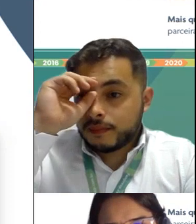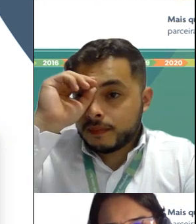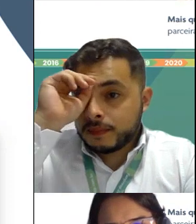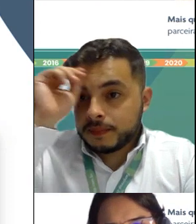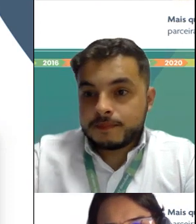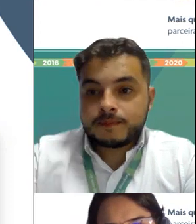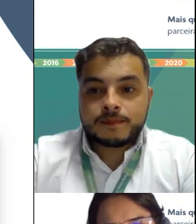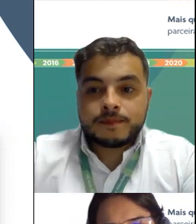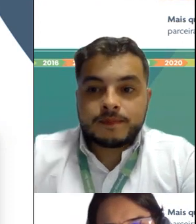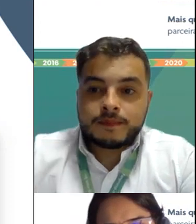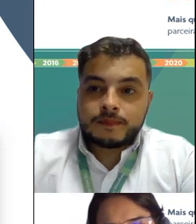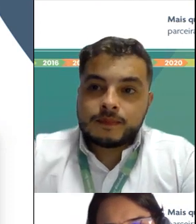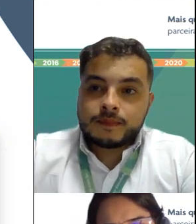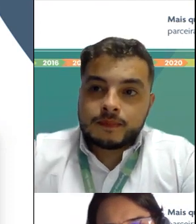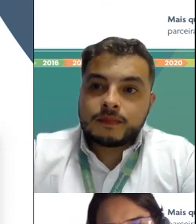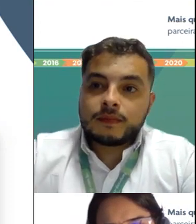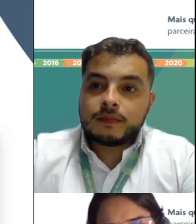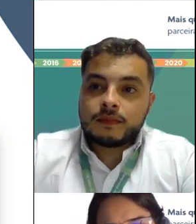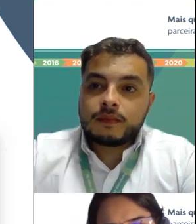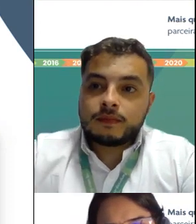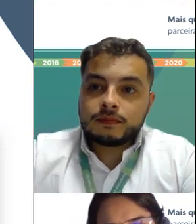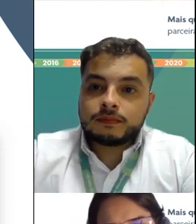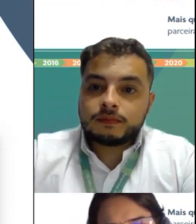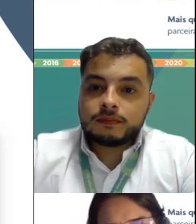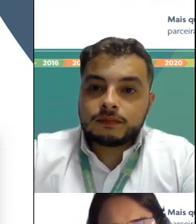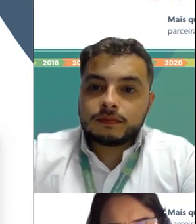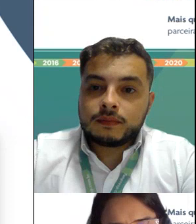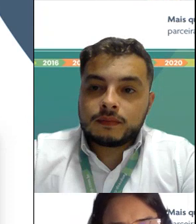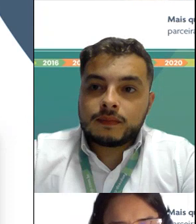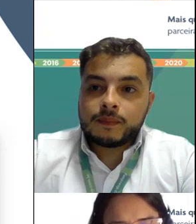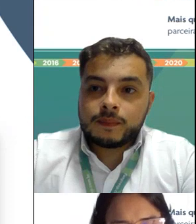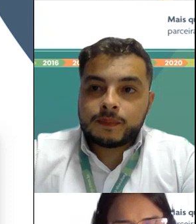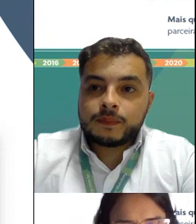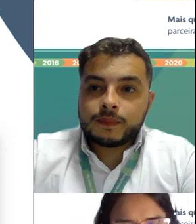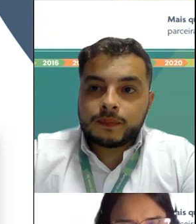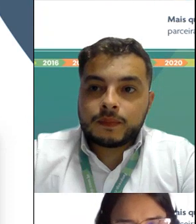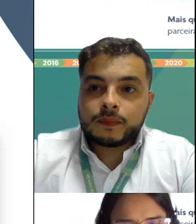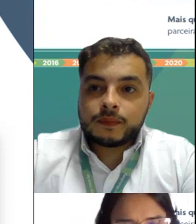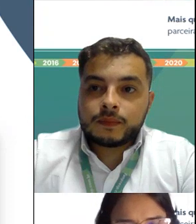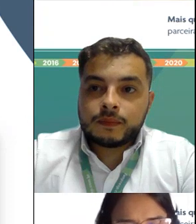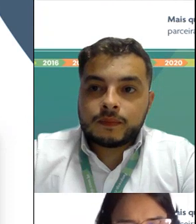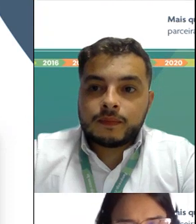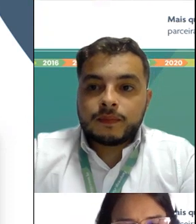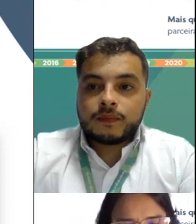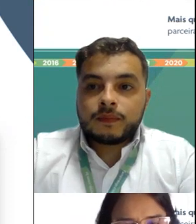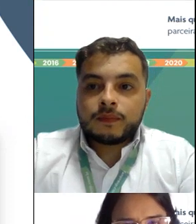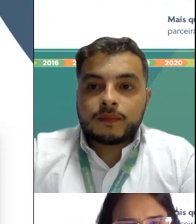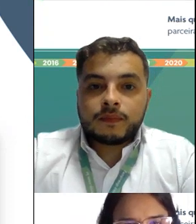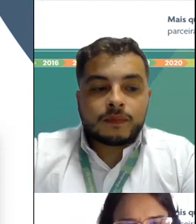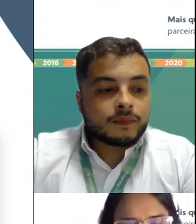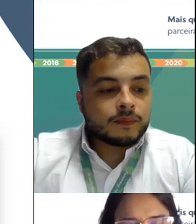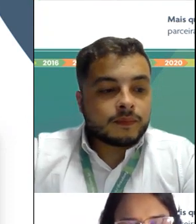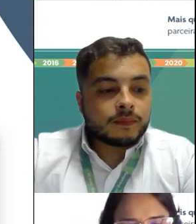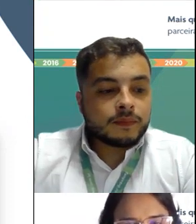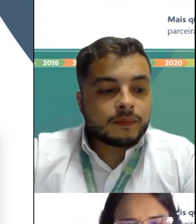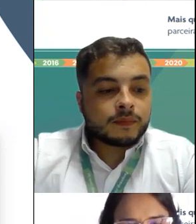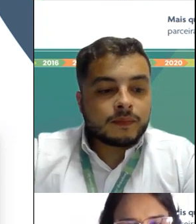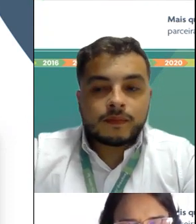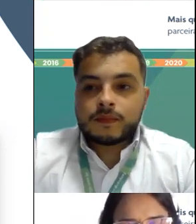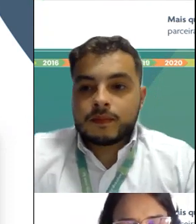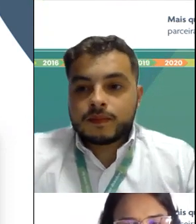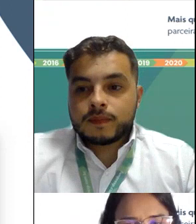investimentos é do Tesouro Nacional. Nosso gerente ali da área de investimentos é do Banco Central. Então, São pessoas que entendem, né, de investimentos.